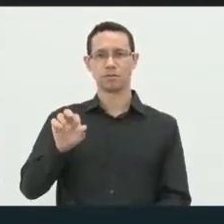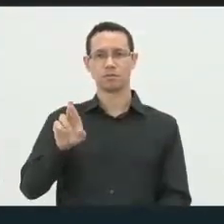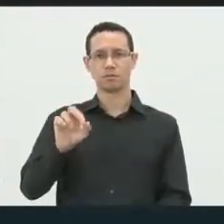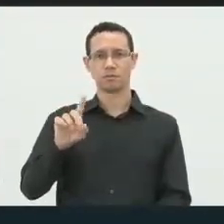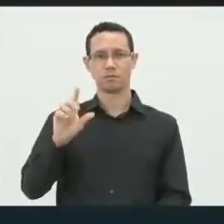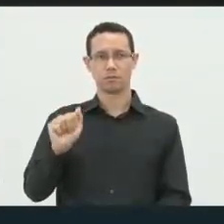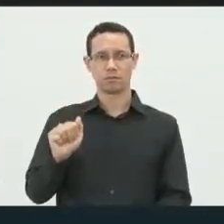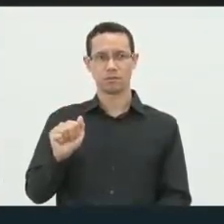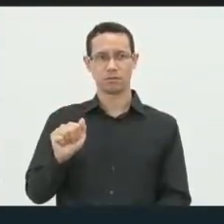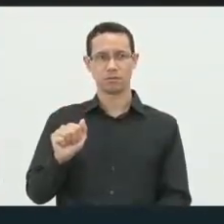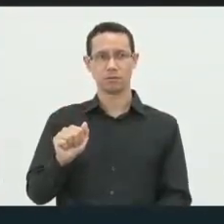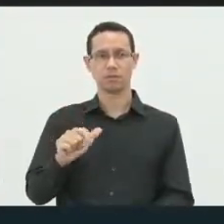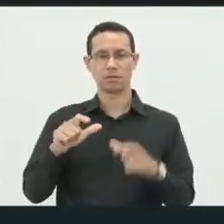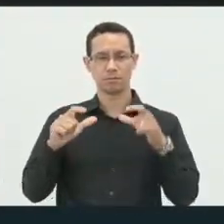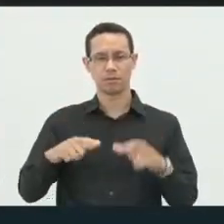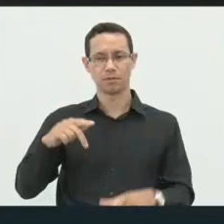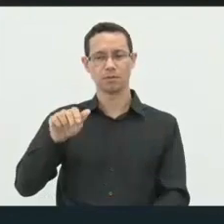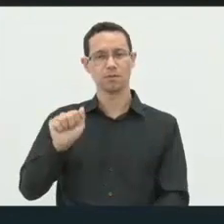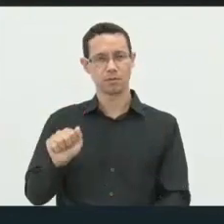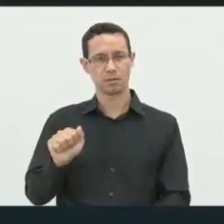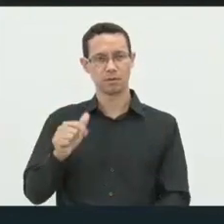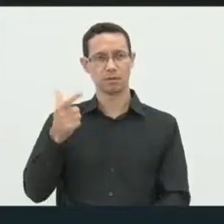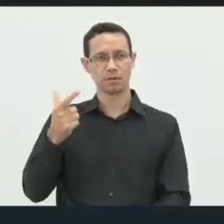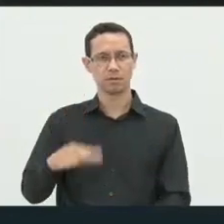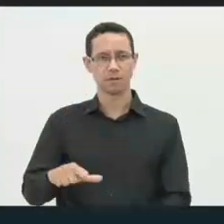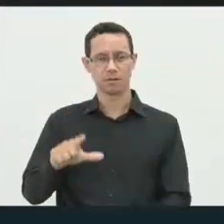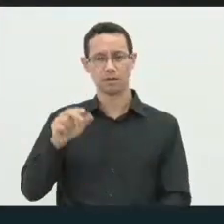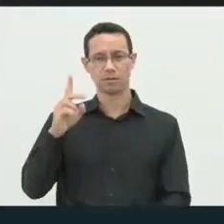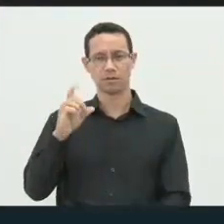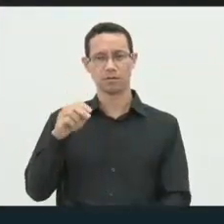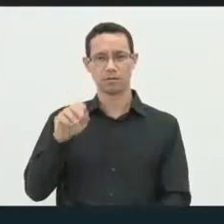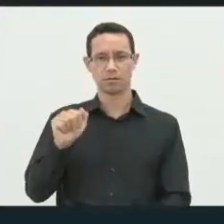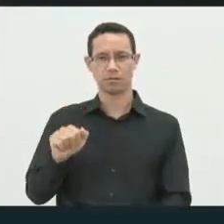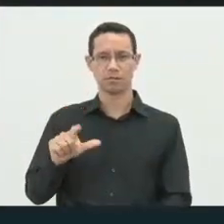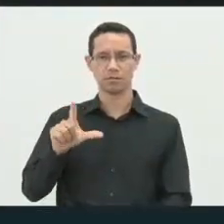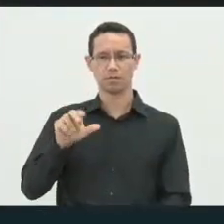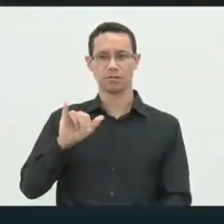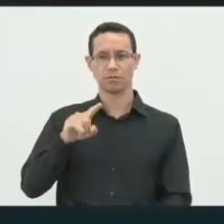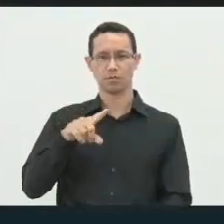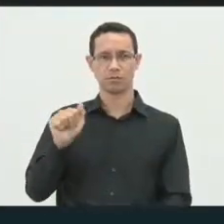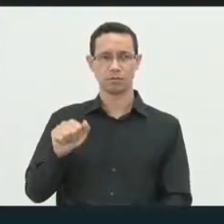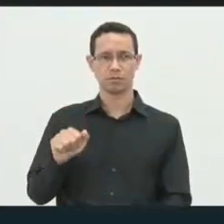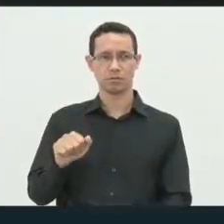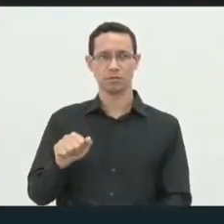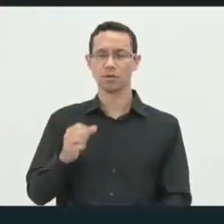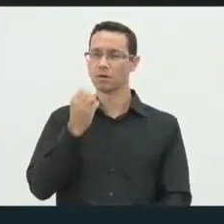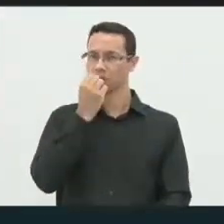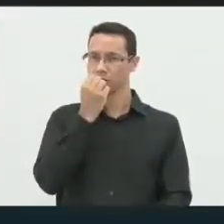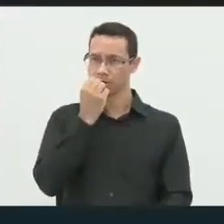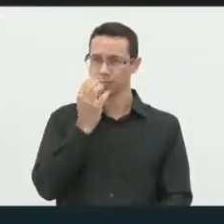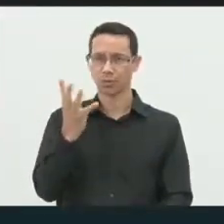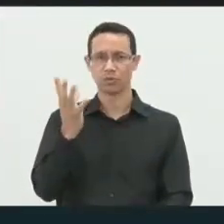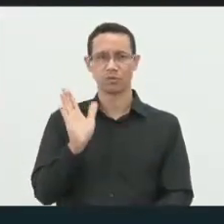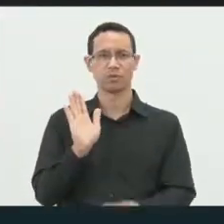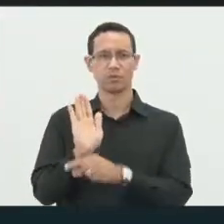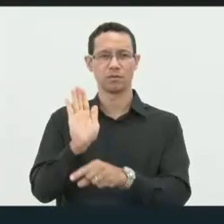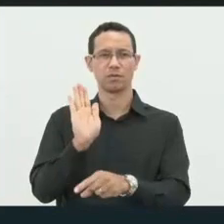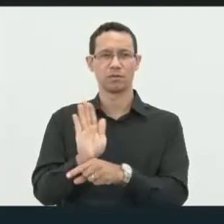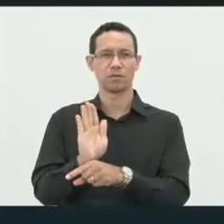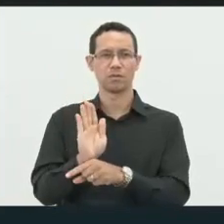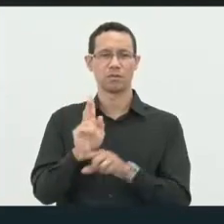da OBS Dona Luiza e do PA Dona Luiza foi muito bom para a população